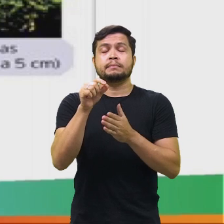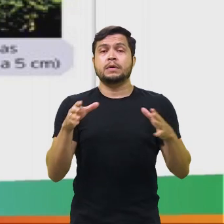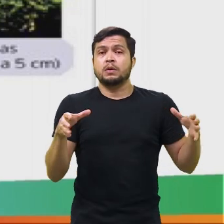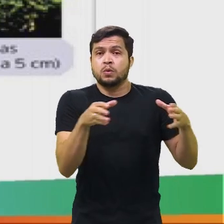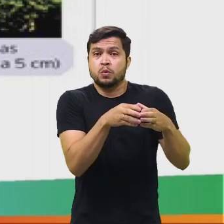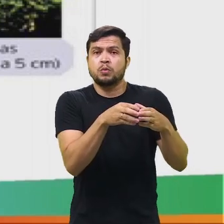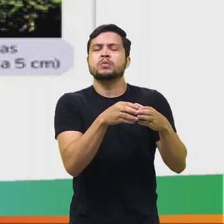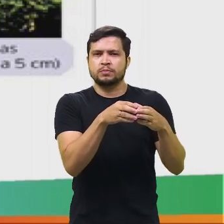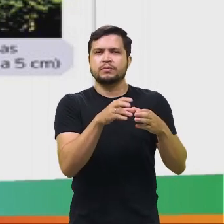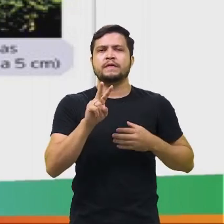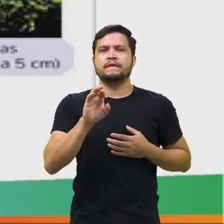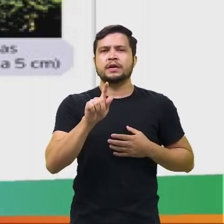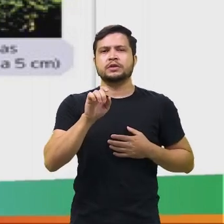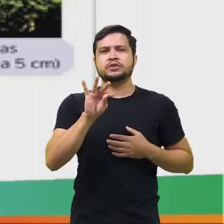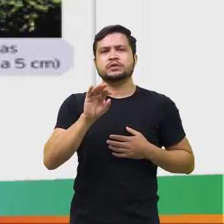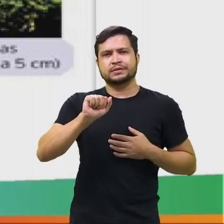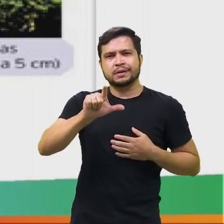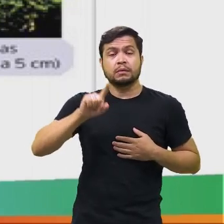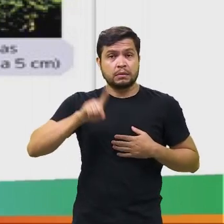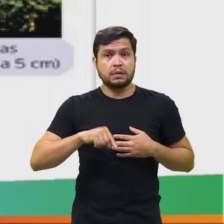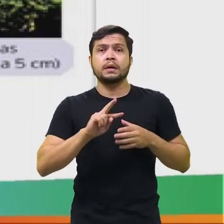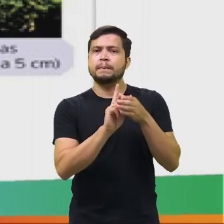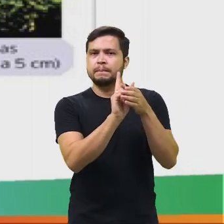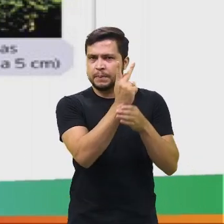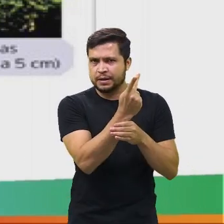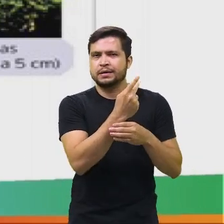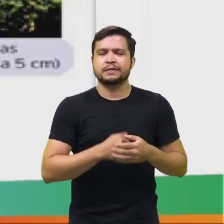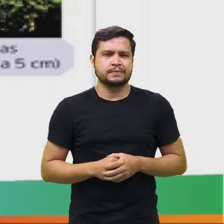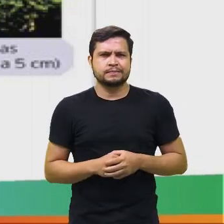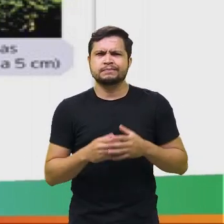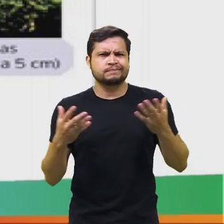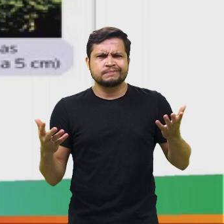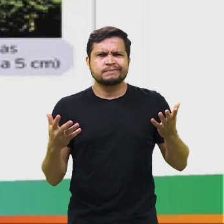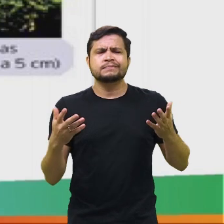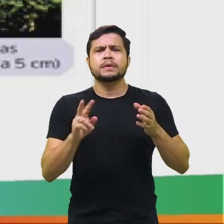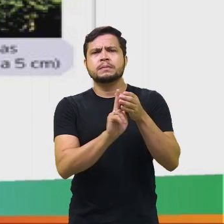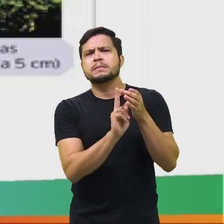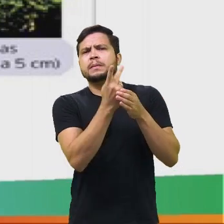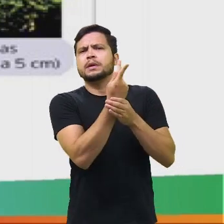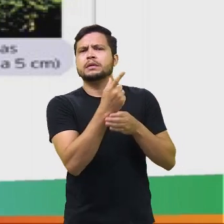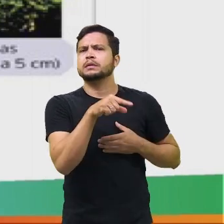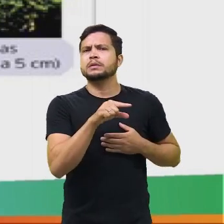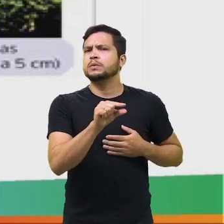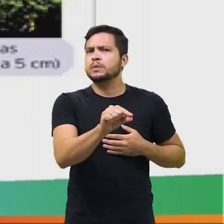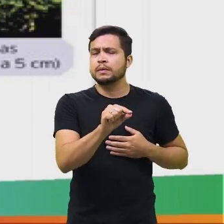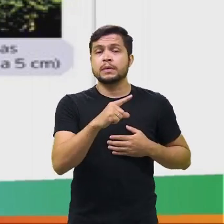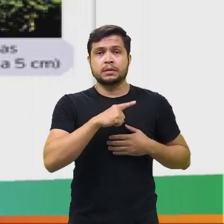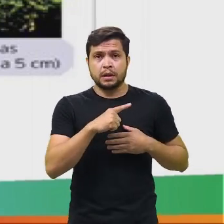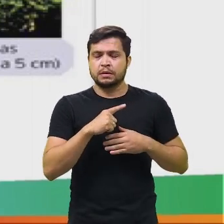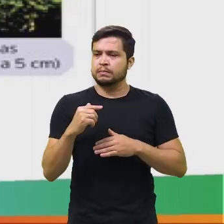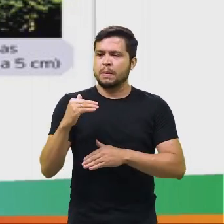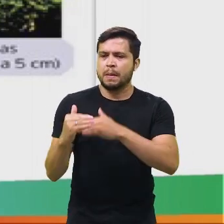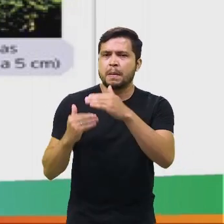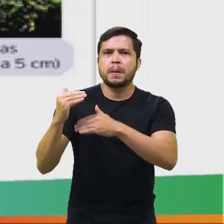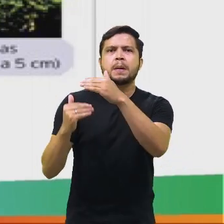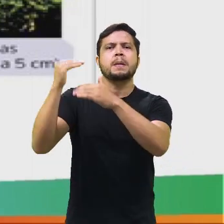né? As intituladas plantas. E aí a gente traz que as plantas elas vão ter uma